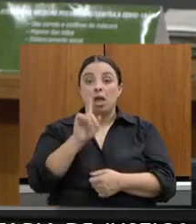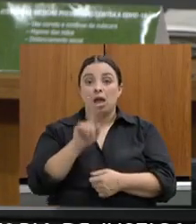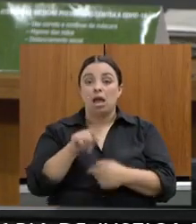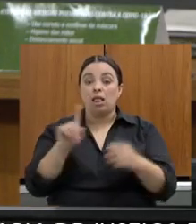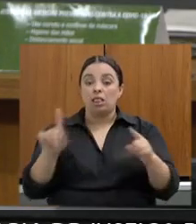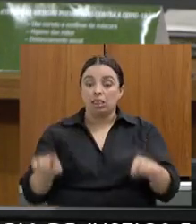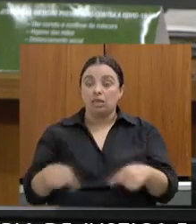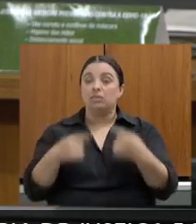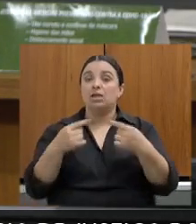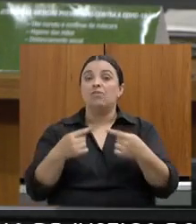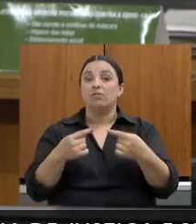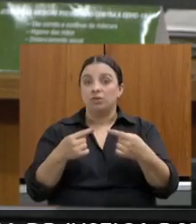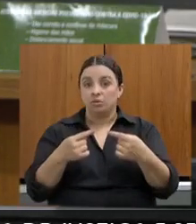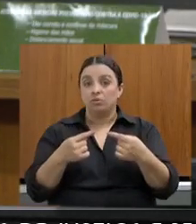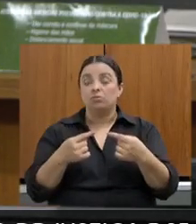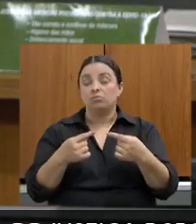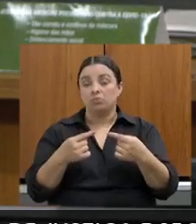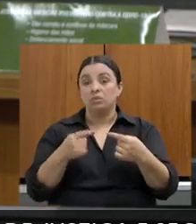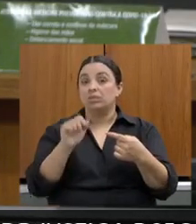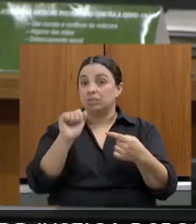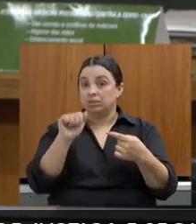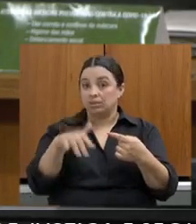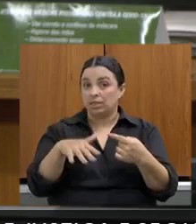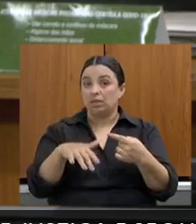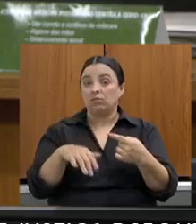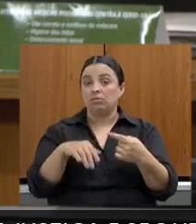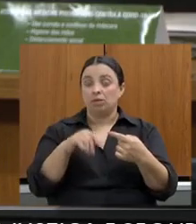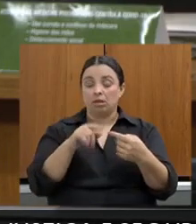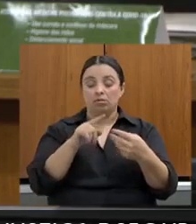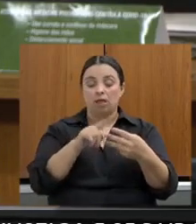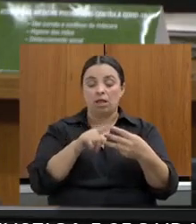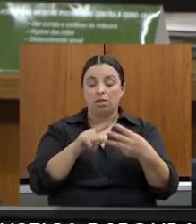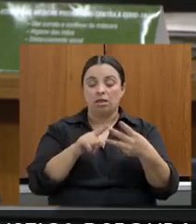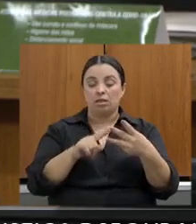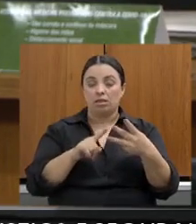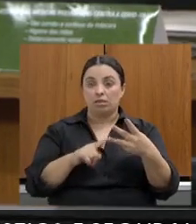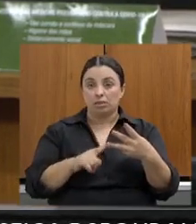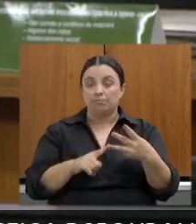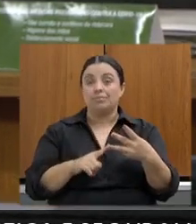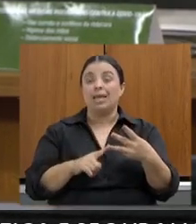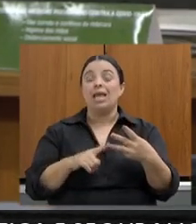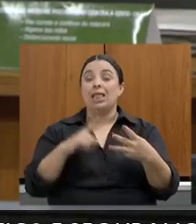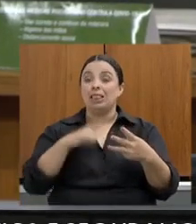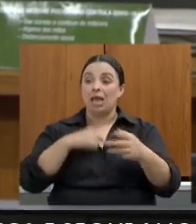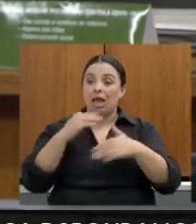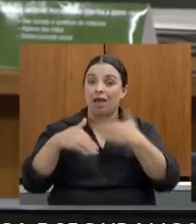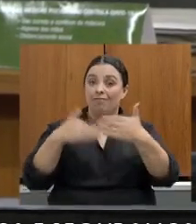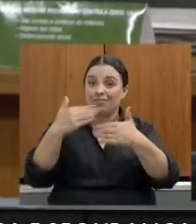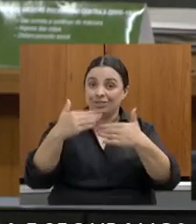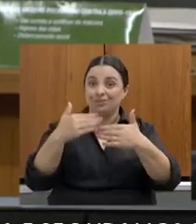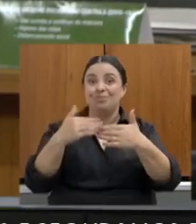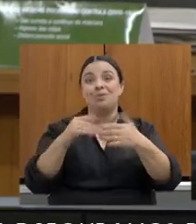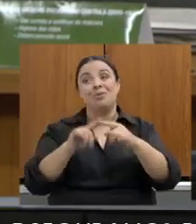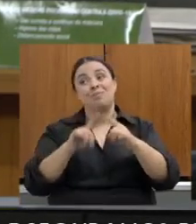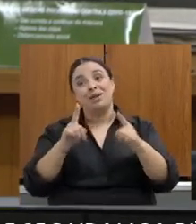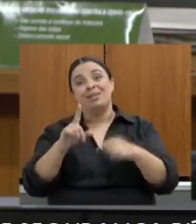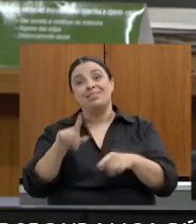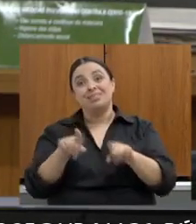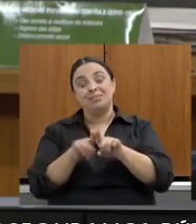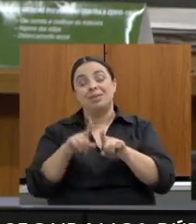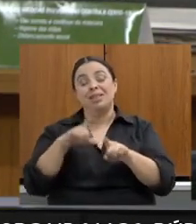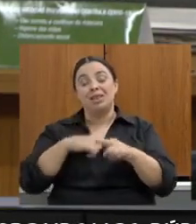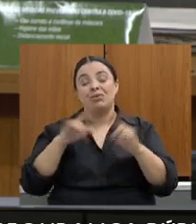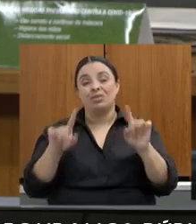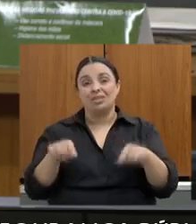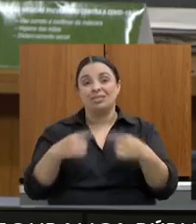todas são todo toda todo o avanço acaba encontrando algum desafio e aqui algumas